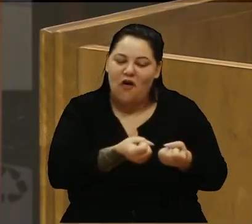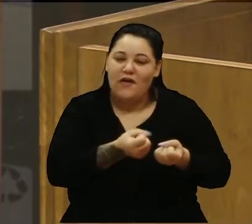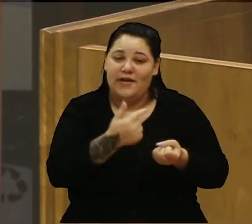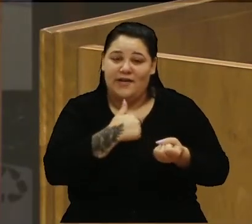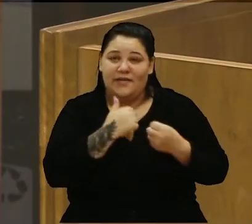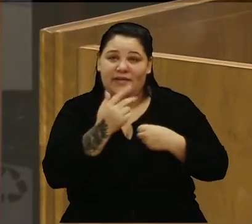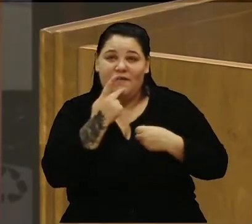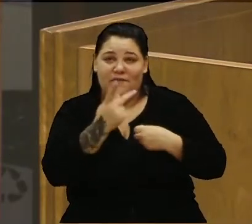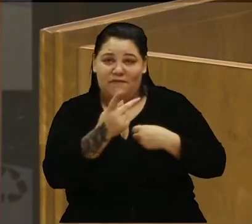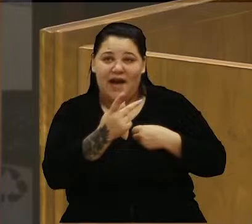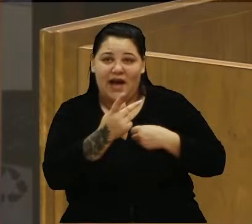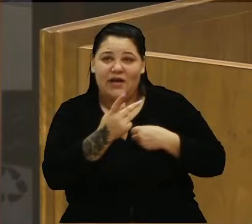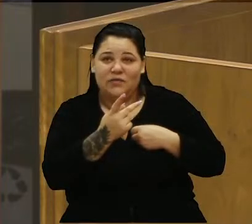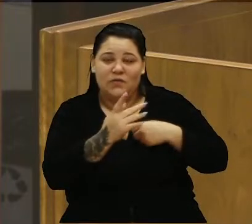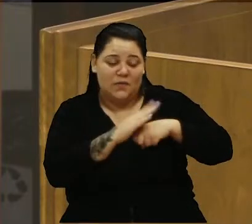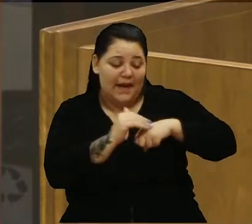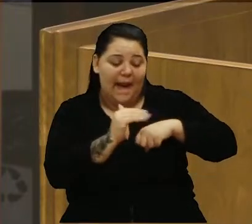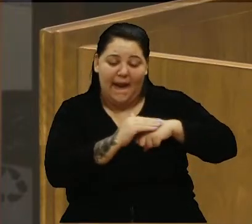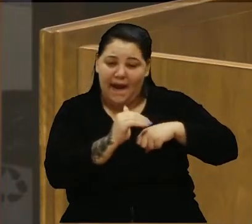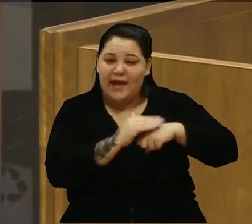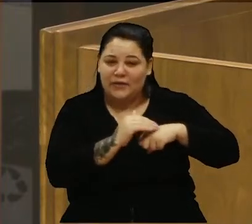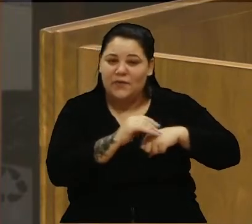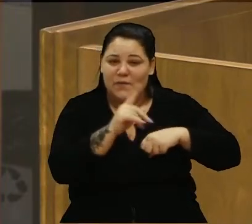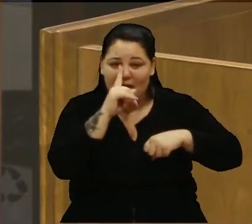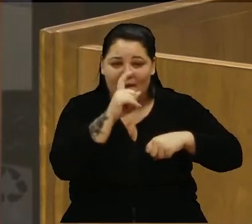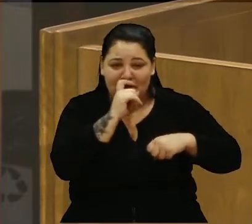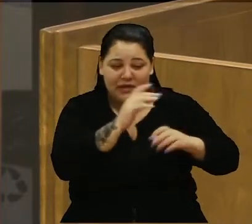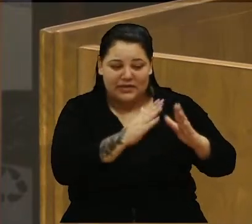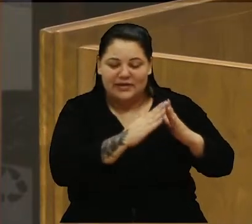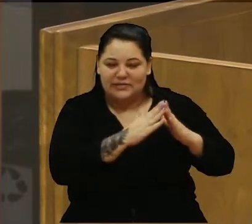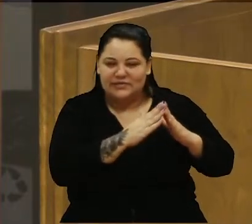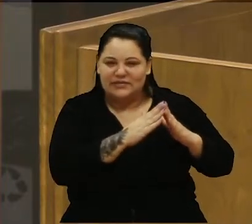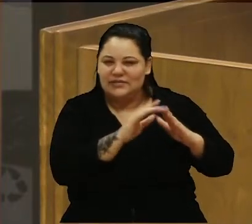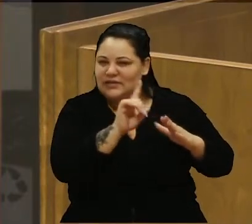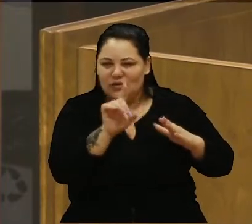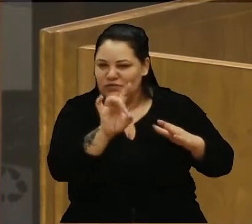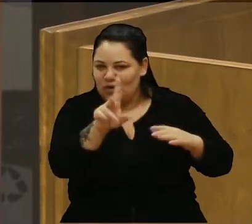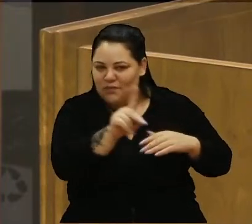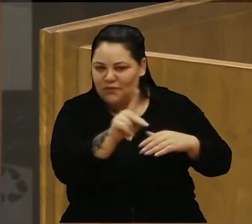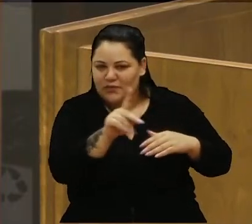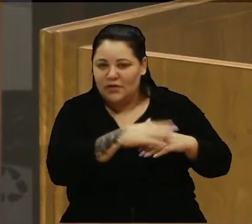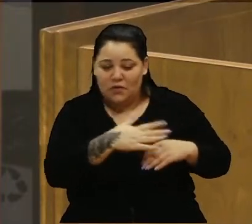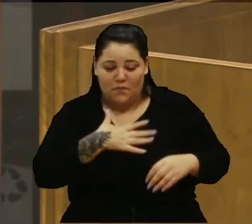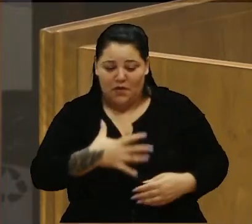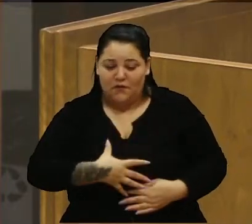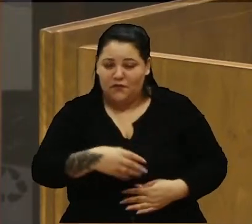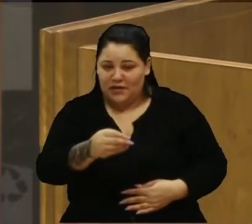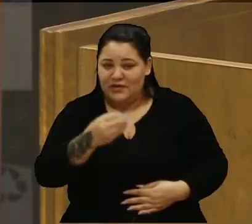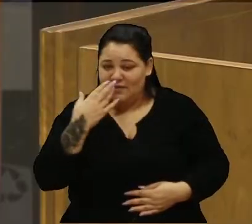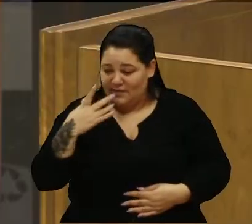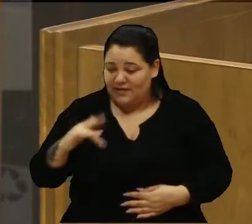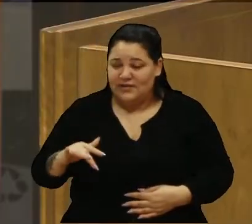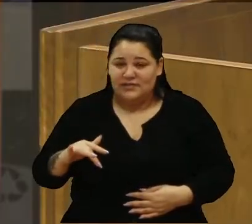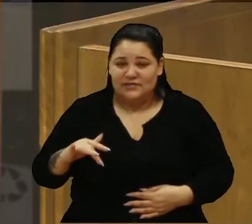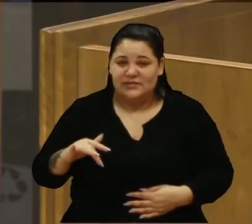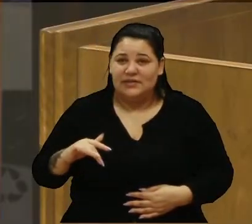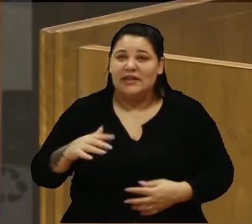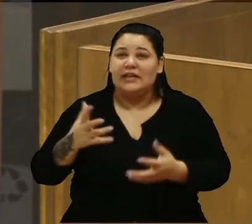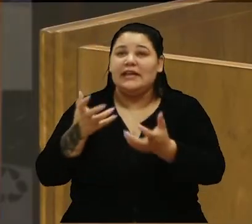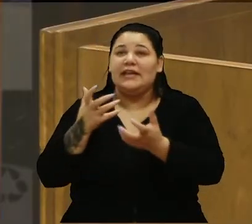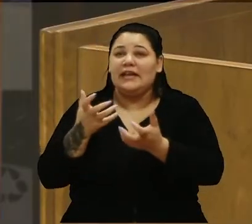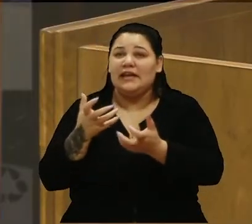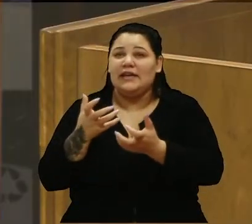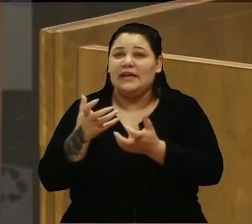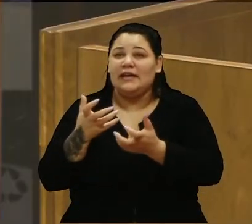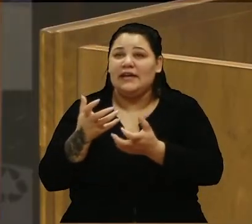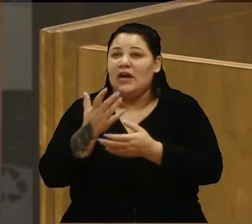mães e os pais que estão em casa, fazem, não só as professoras. O meu filho, quando estava na educação infantil, ele queria a